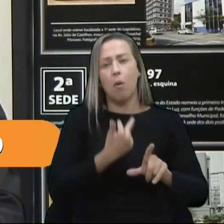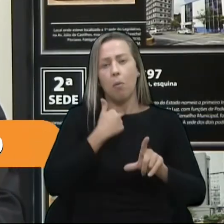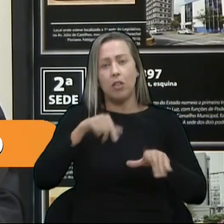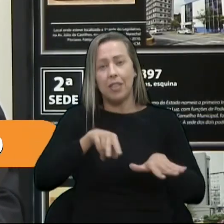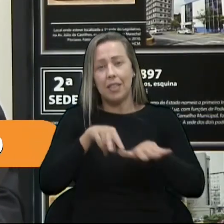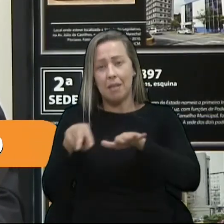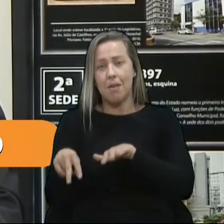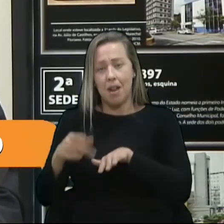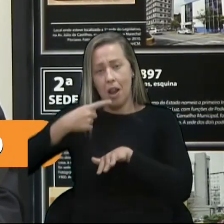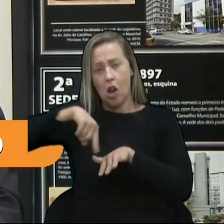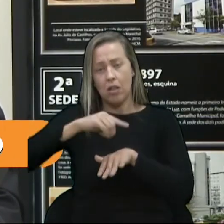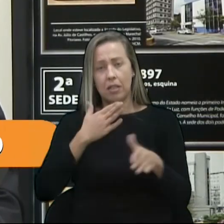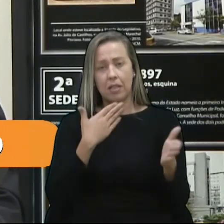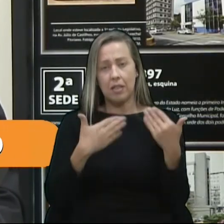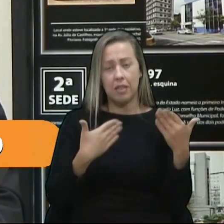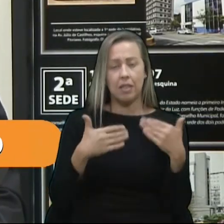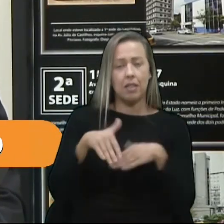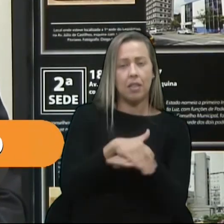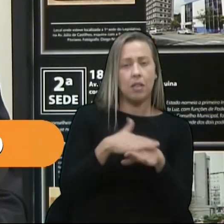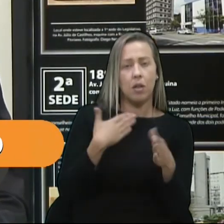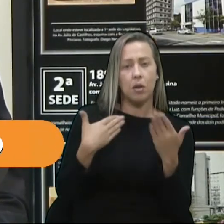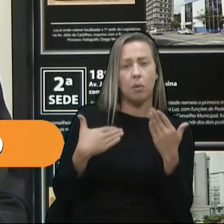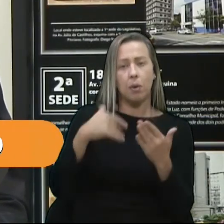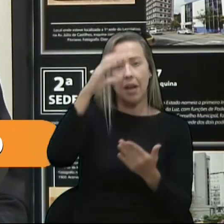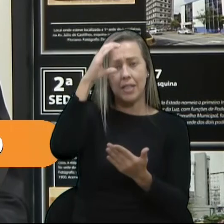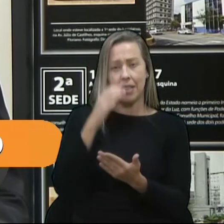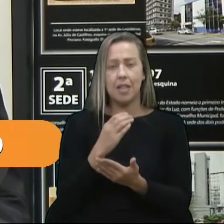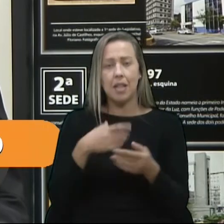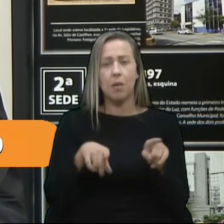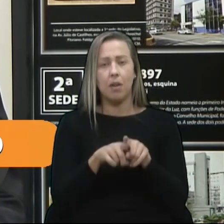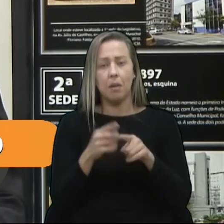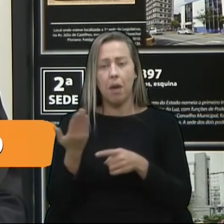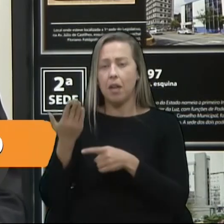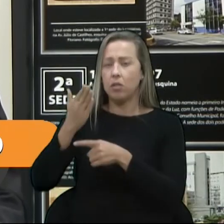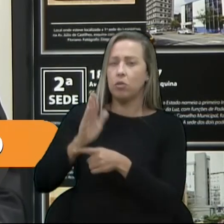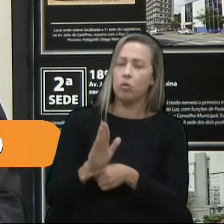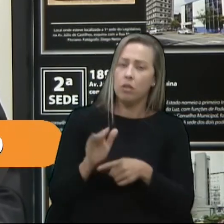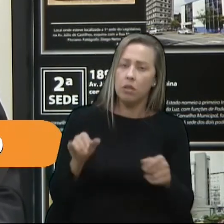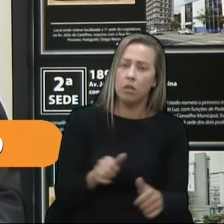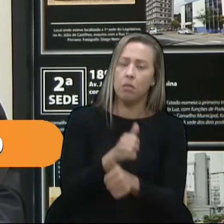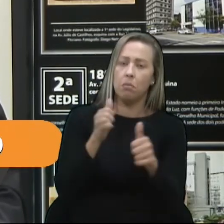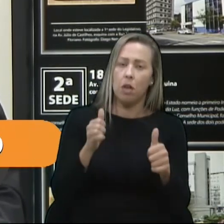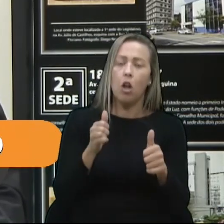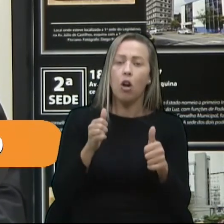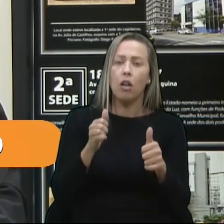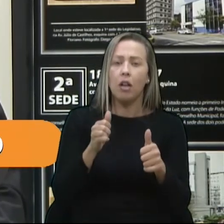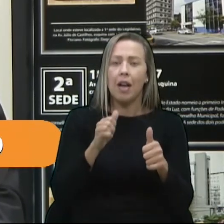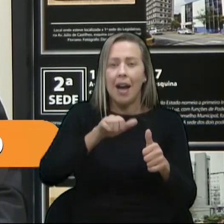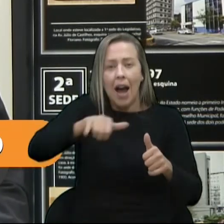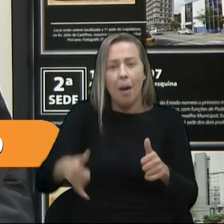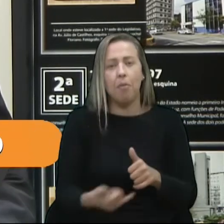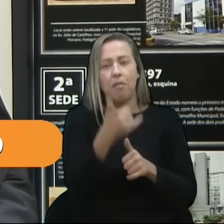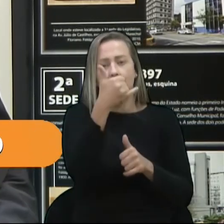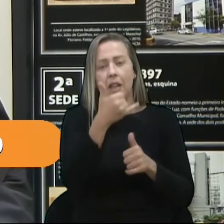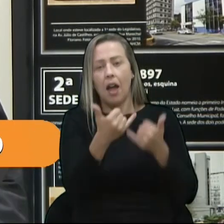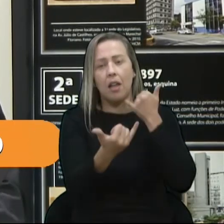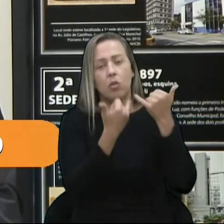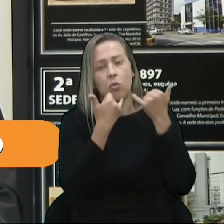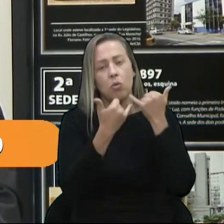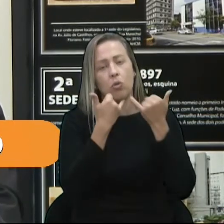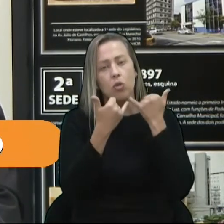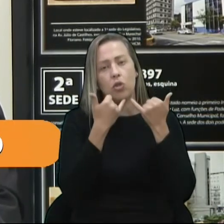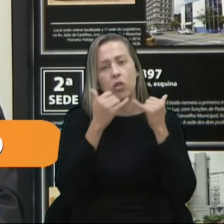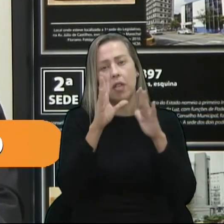análise, está formando cidadãos e contribuindo para um melhor consumo da informação, da notícia,